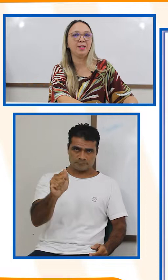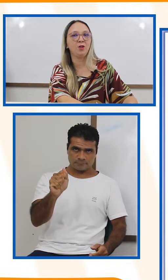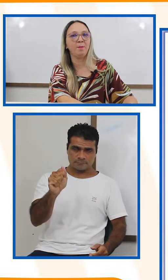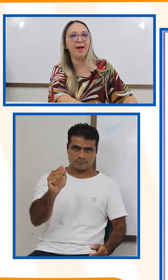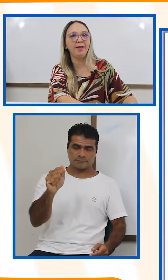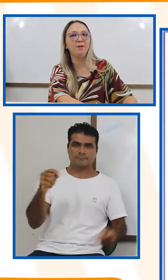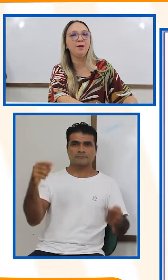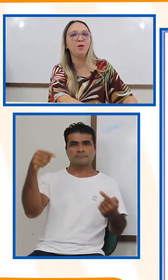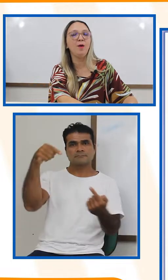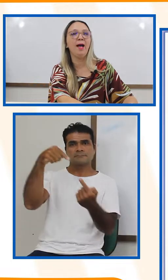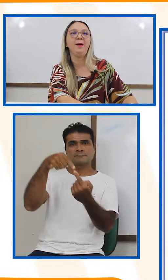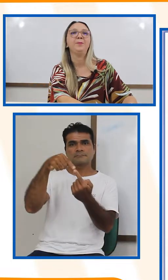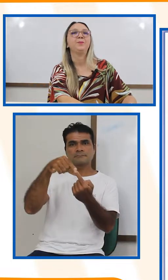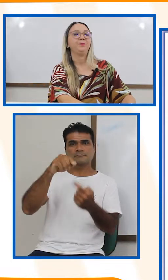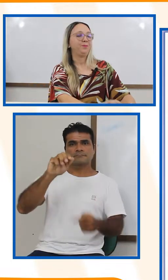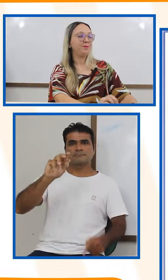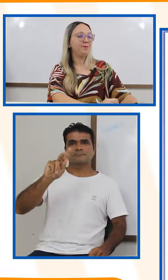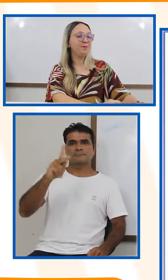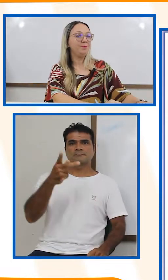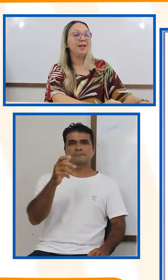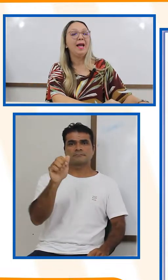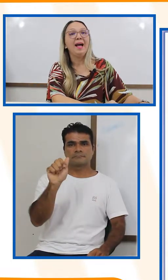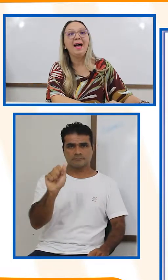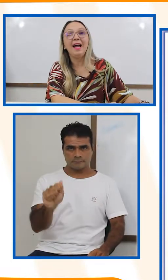Certo? Jatobá rima com A.